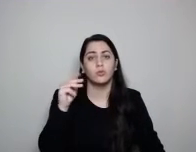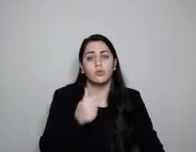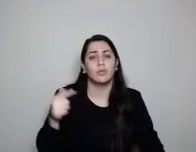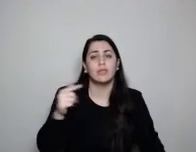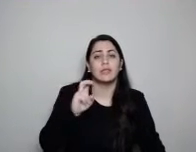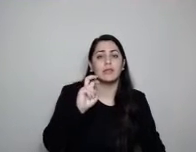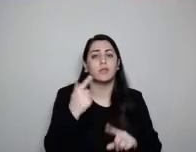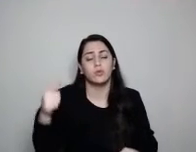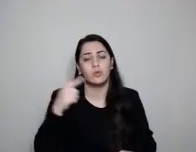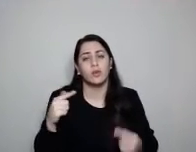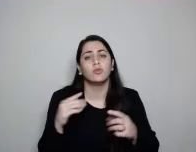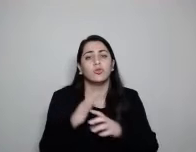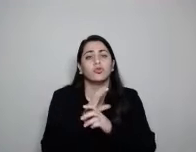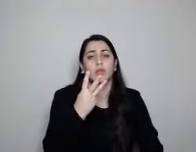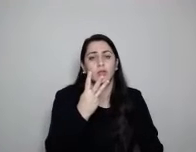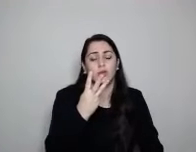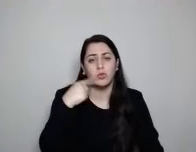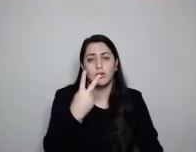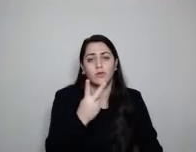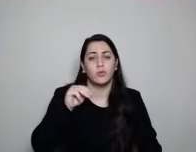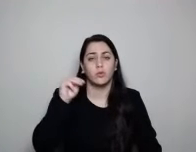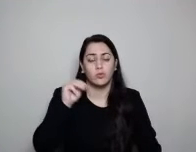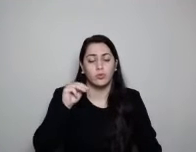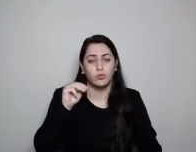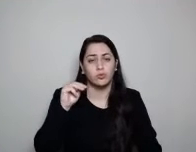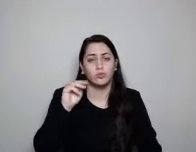25 minutos, mais